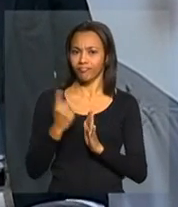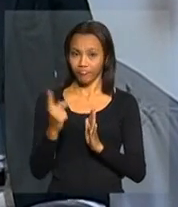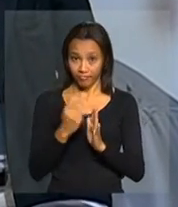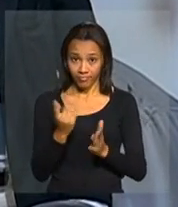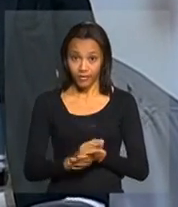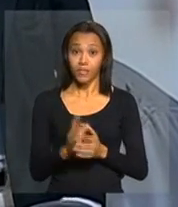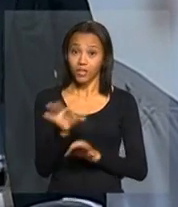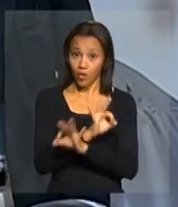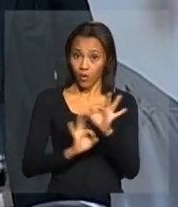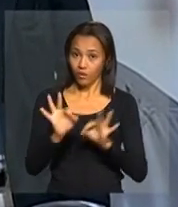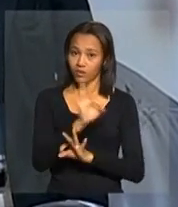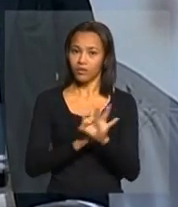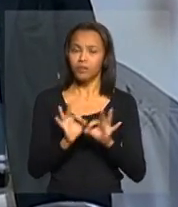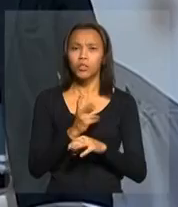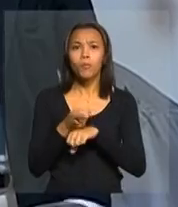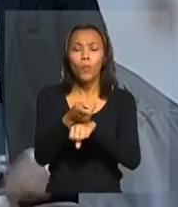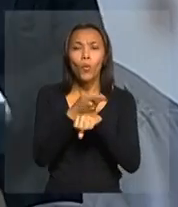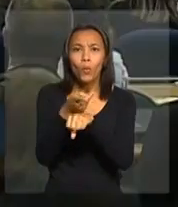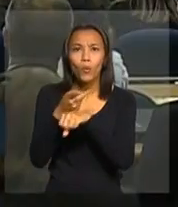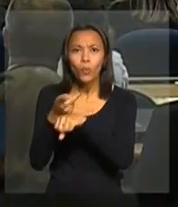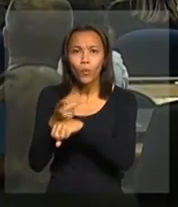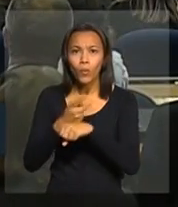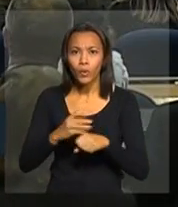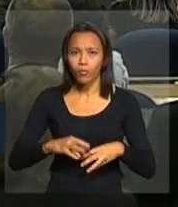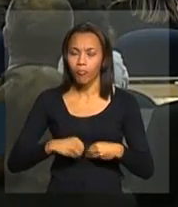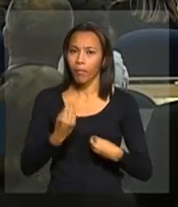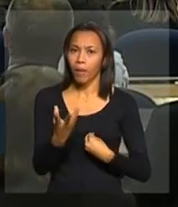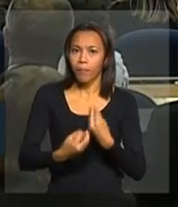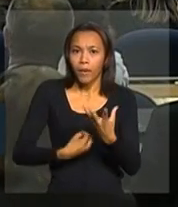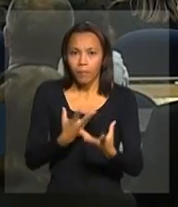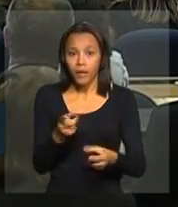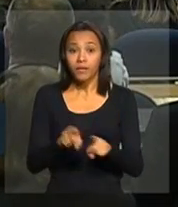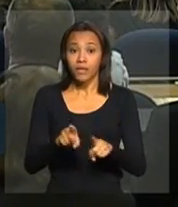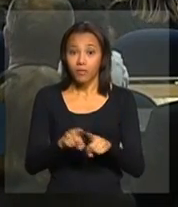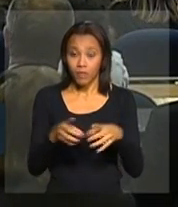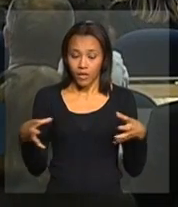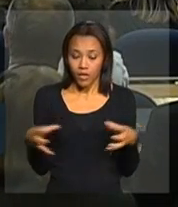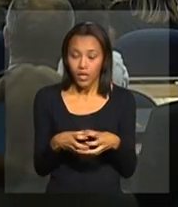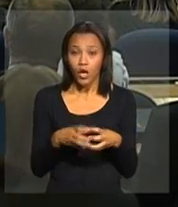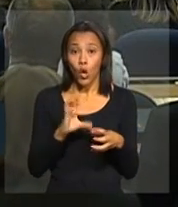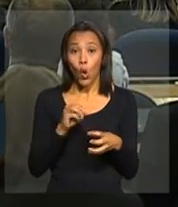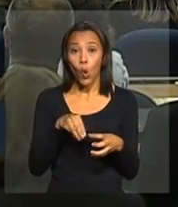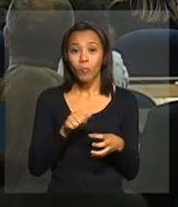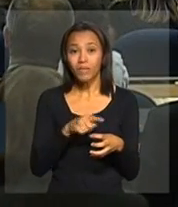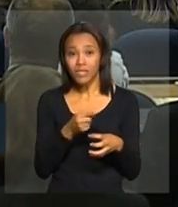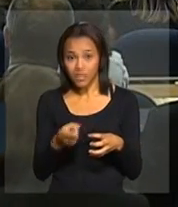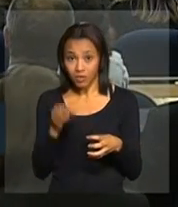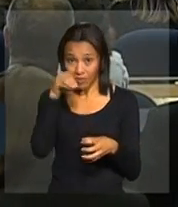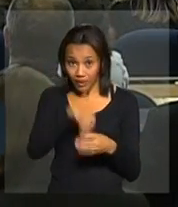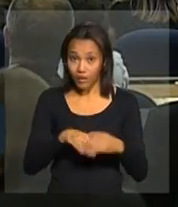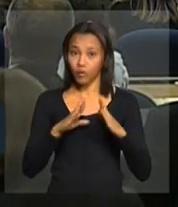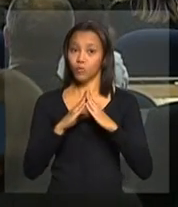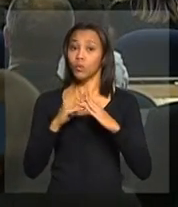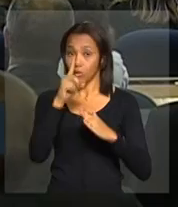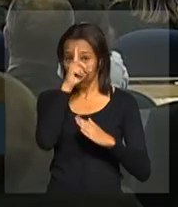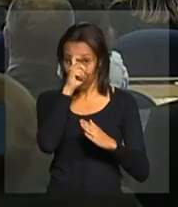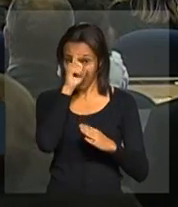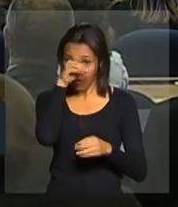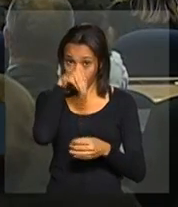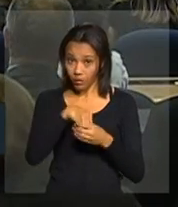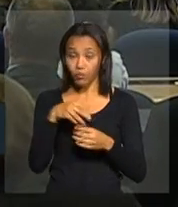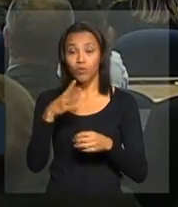das organizações de procura de órgãos e comissões intra-hospitalares de transplantes no Estado de São